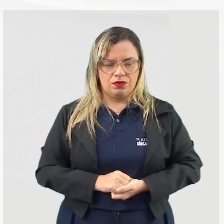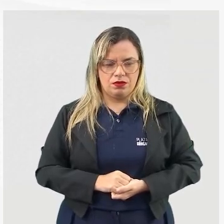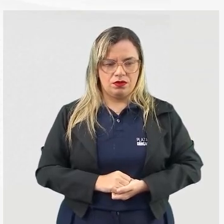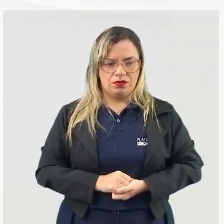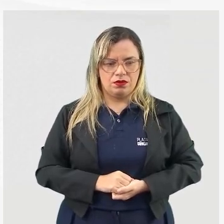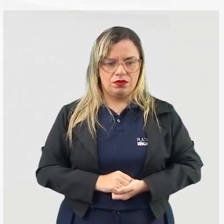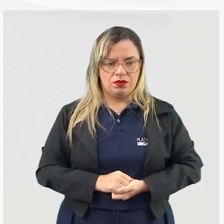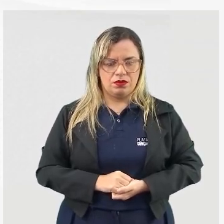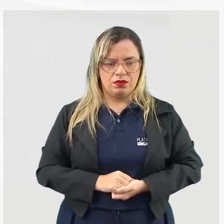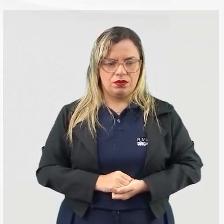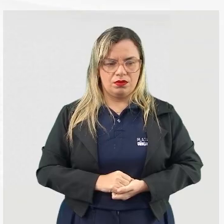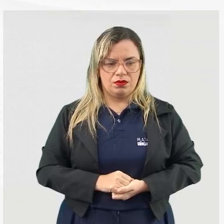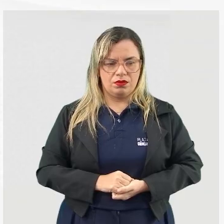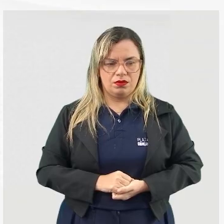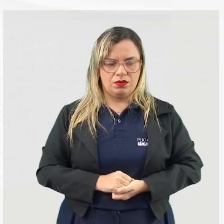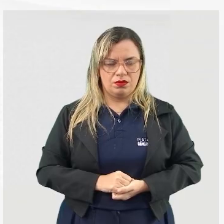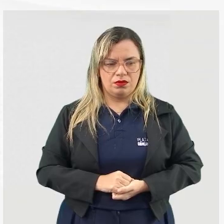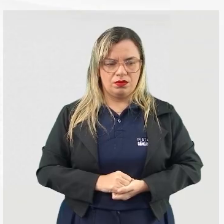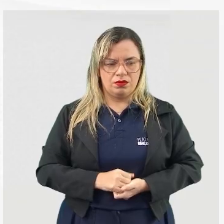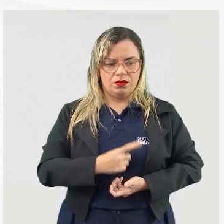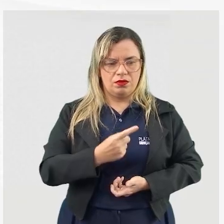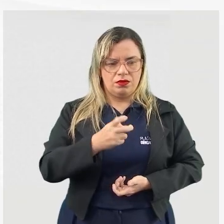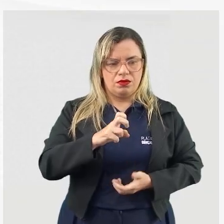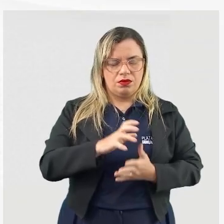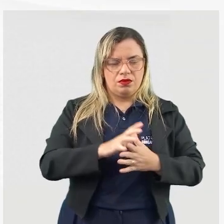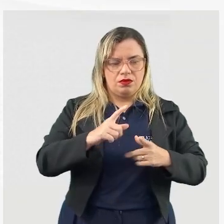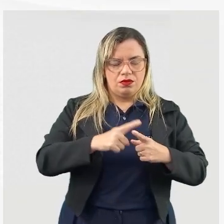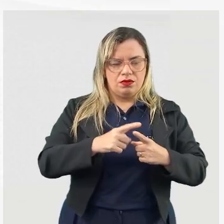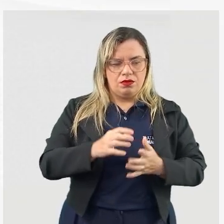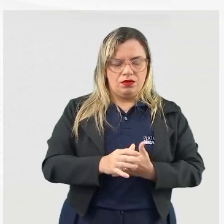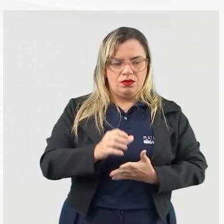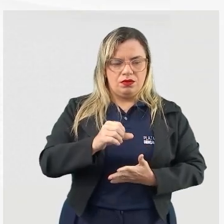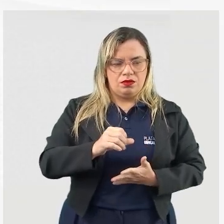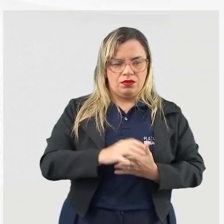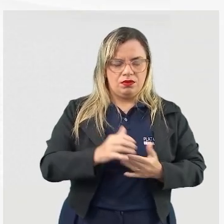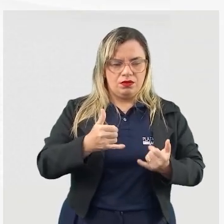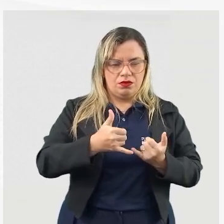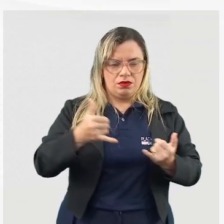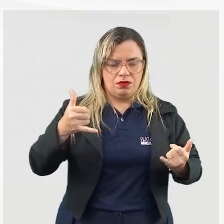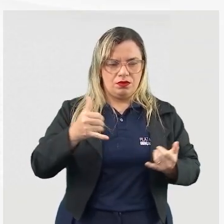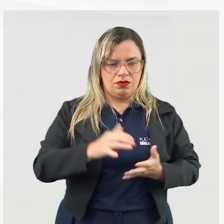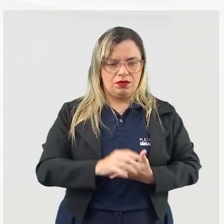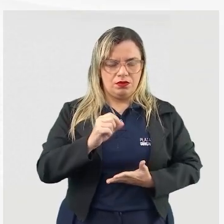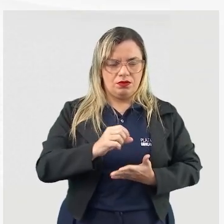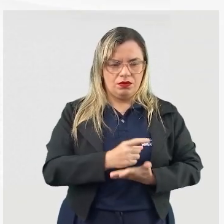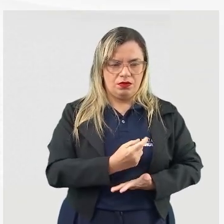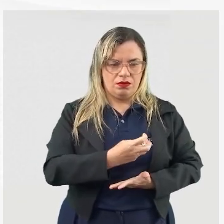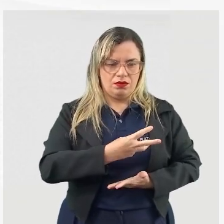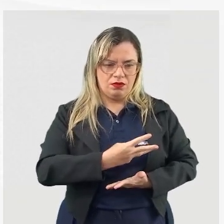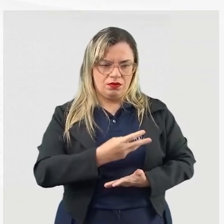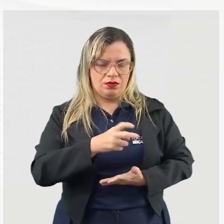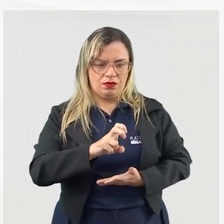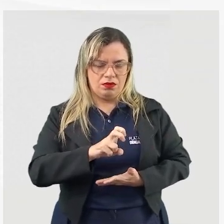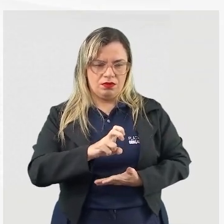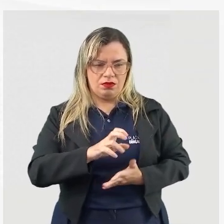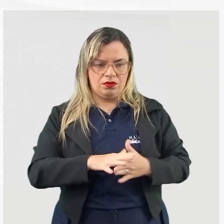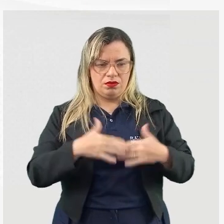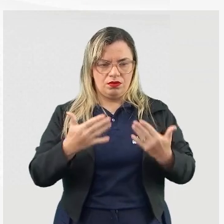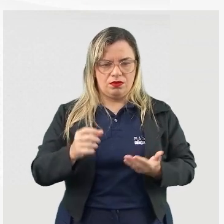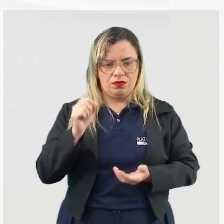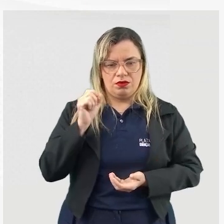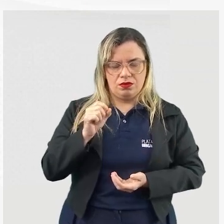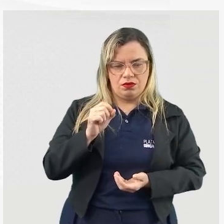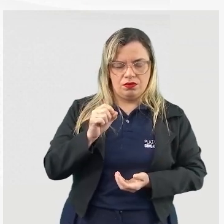fica 135, né? Que sobra aqui 4, 135, só que tem um zero. Então ficou aqui